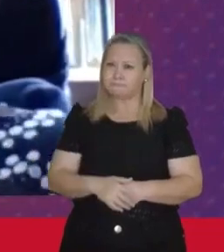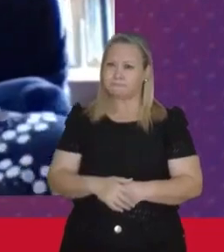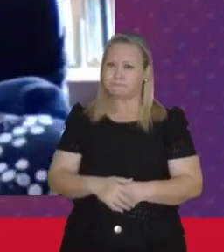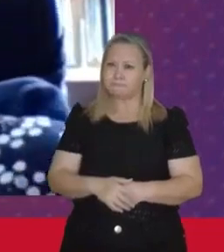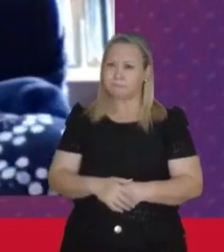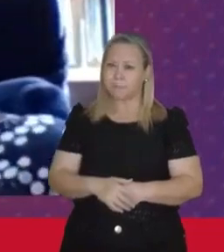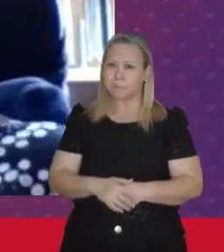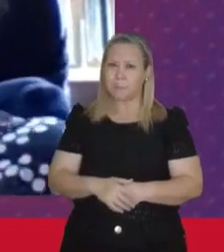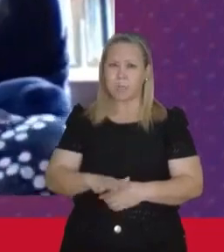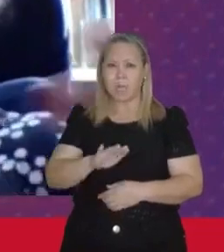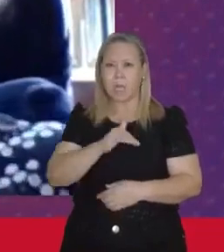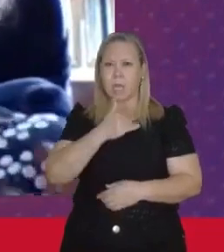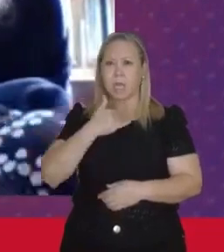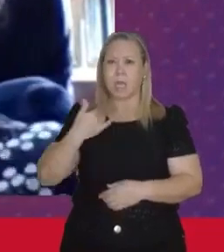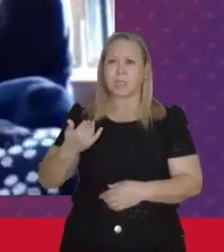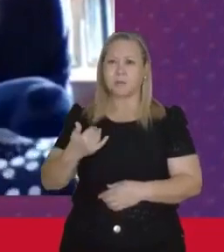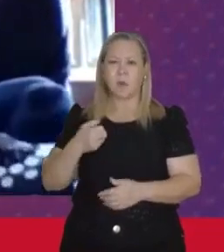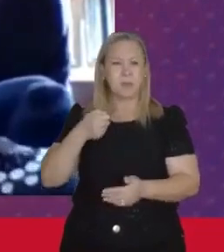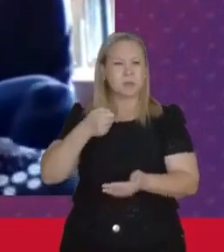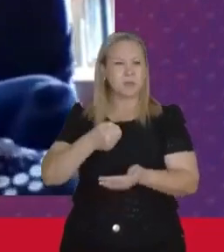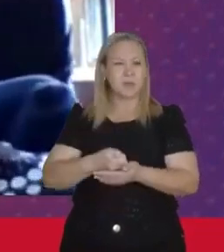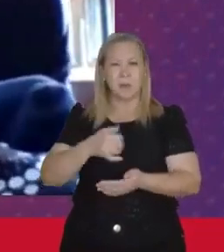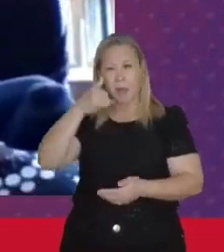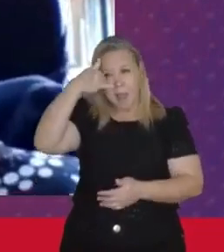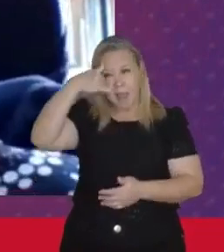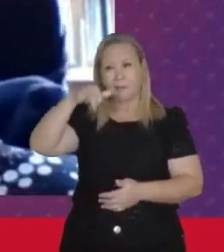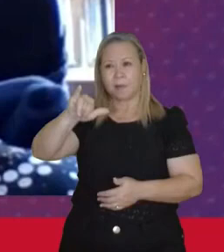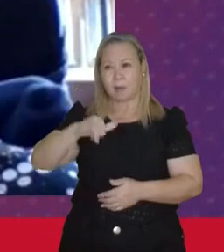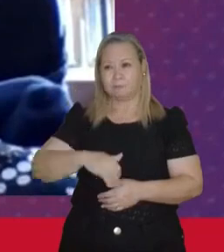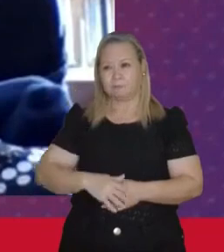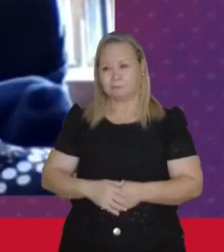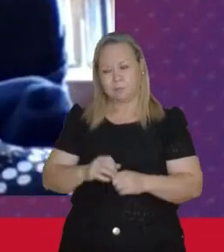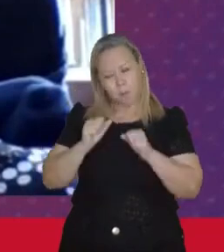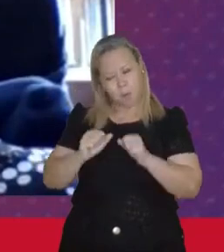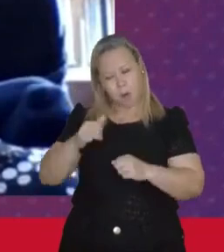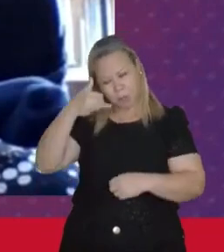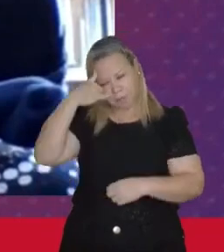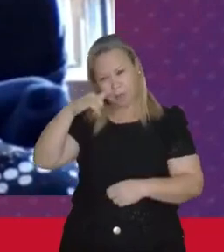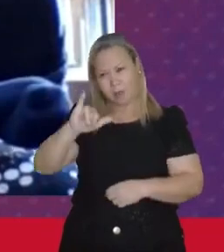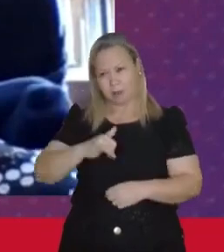surgem as mortes absolutamente evitáveis.